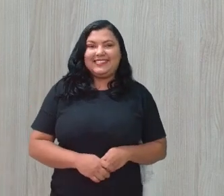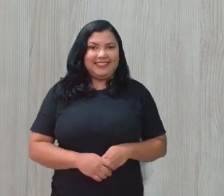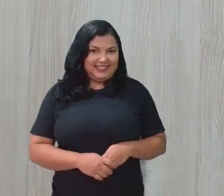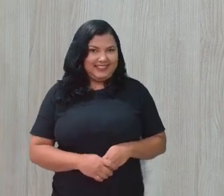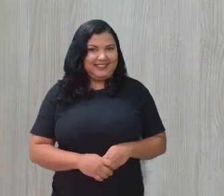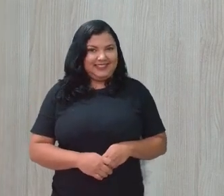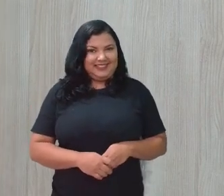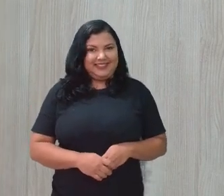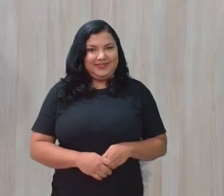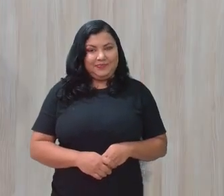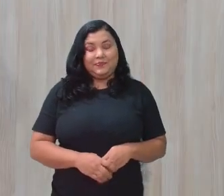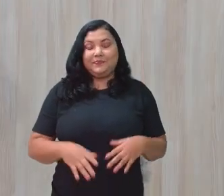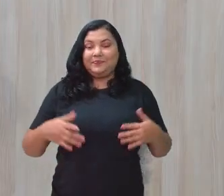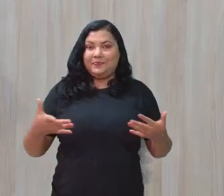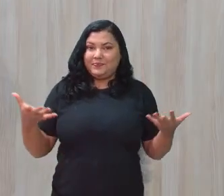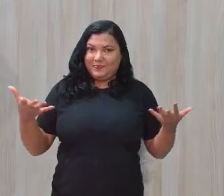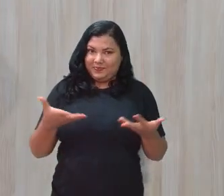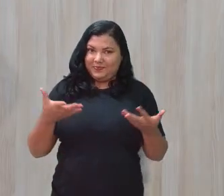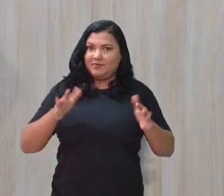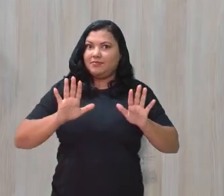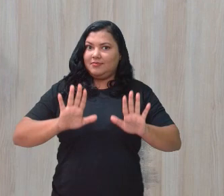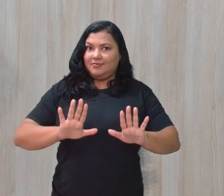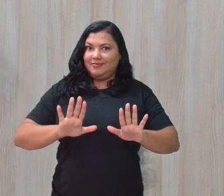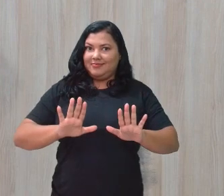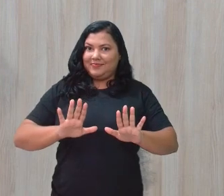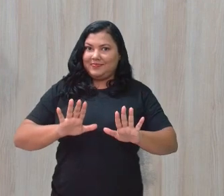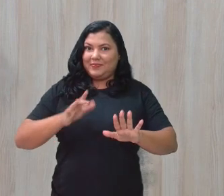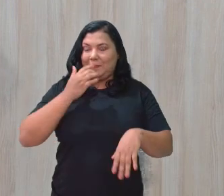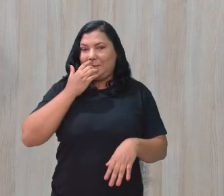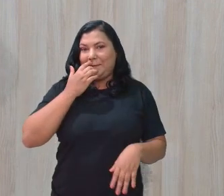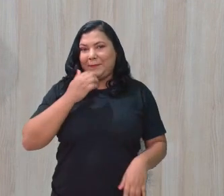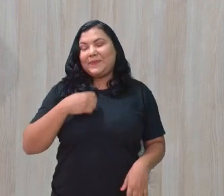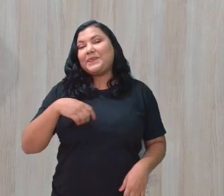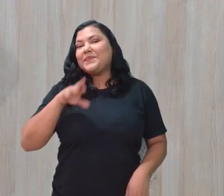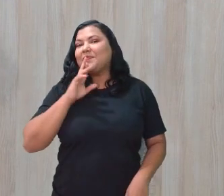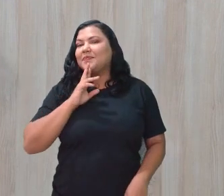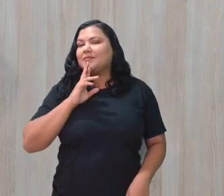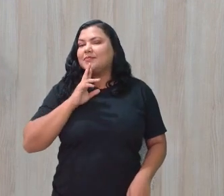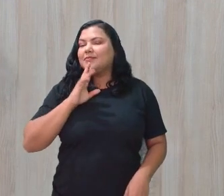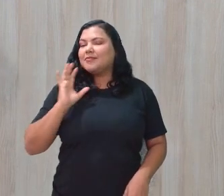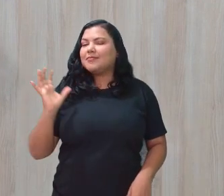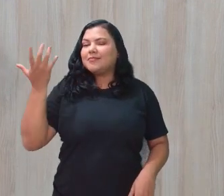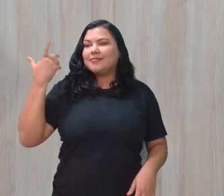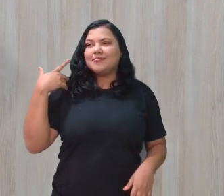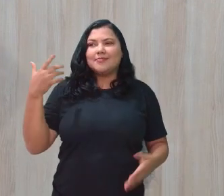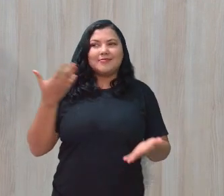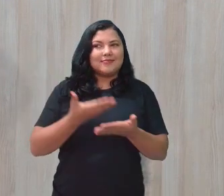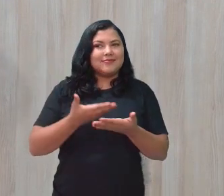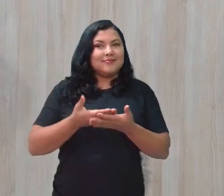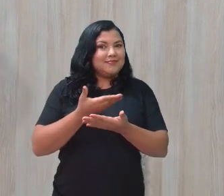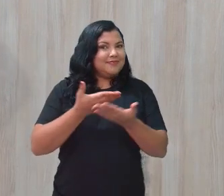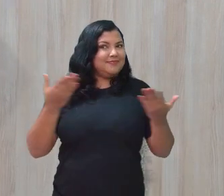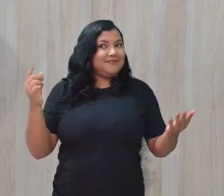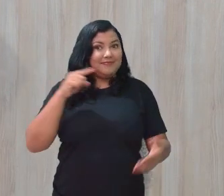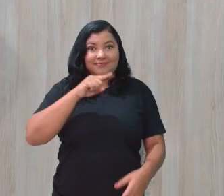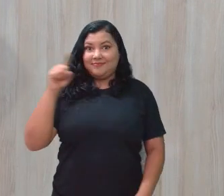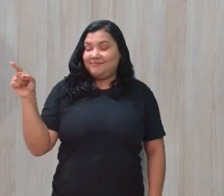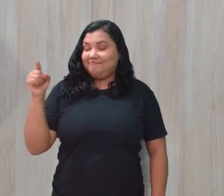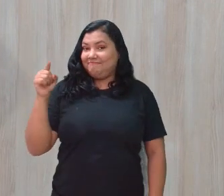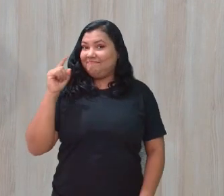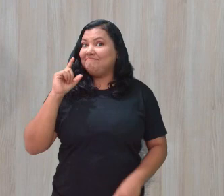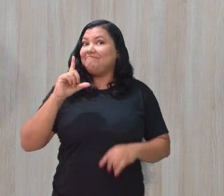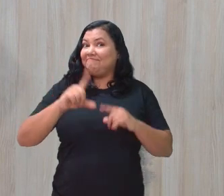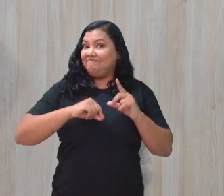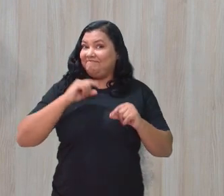bastante. E hoje, spoiler, o resultado da aula de hoje, quem decide vai ser vocês. Então, vocês fiquem